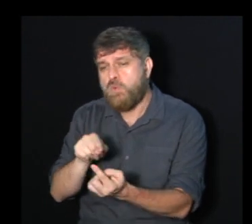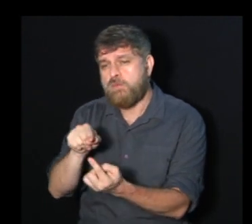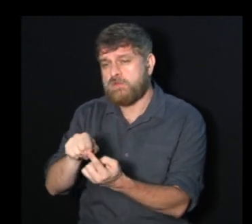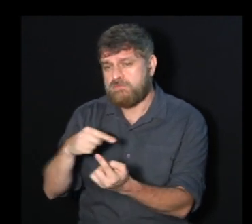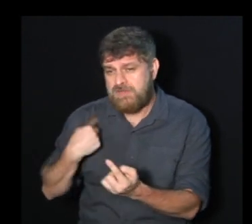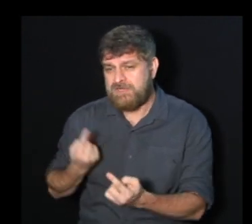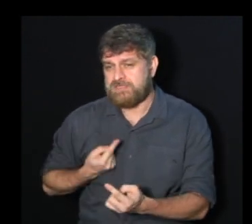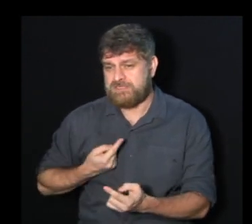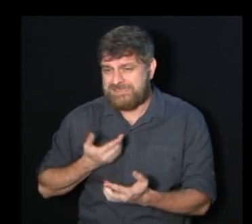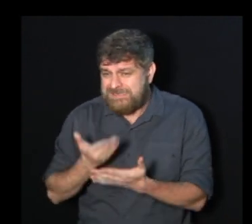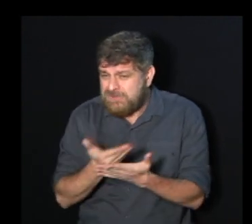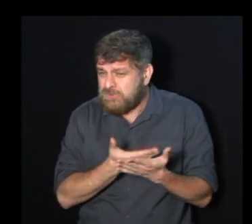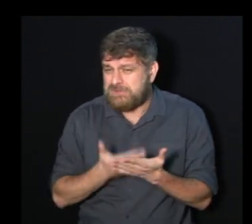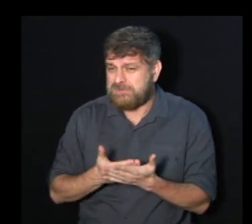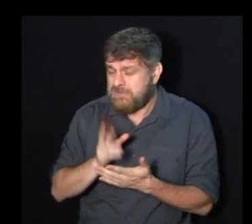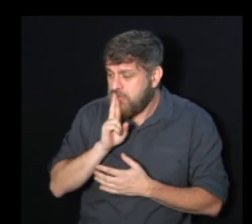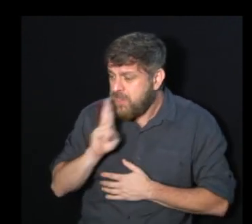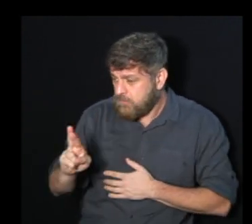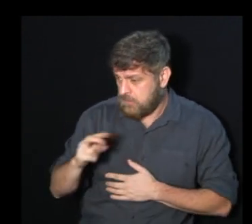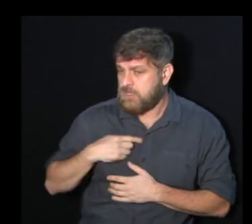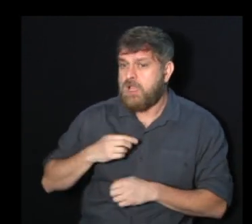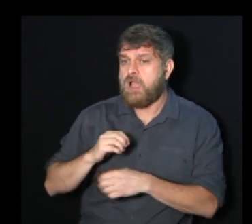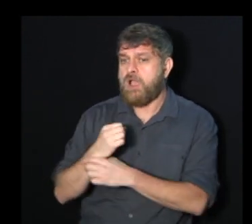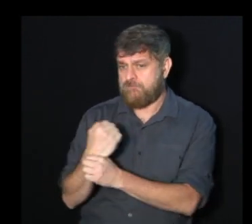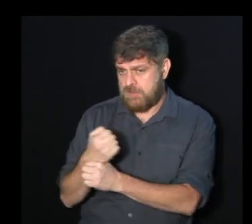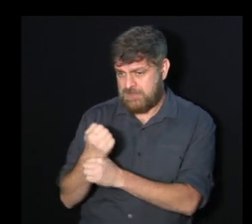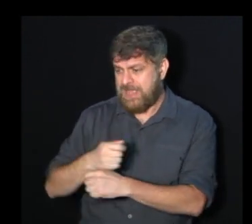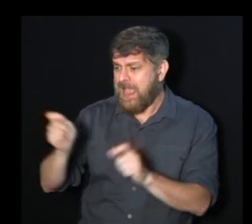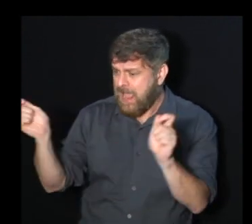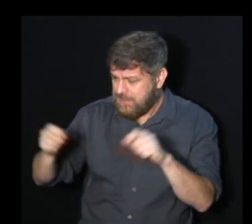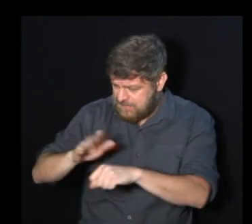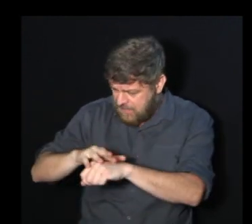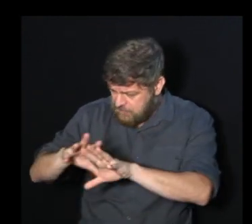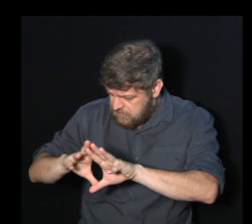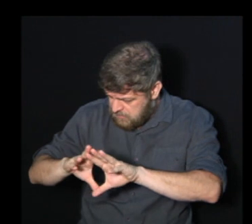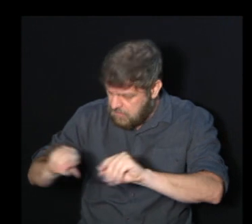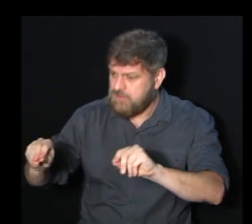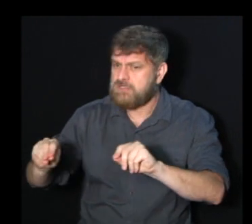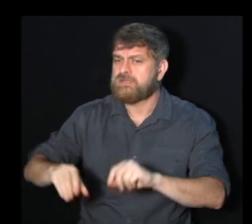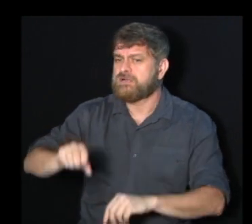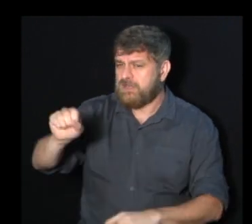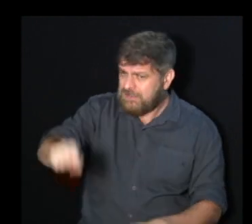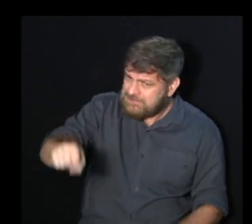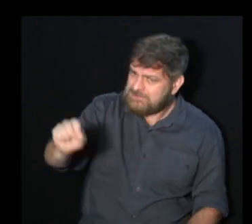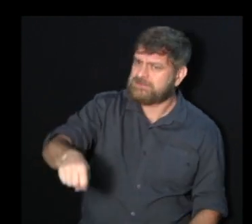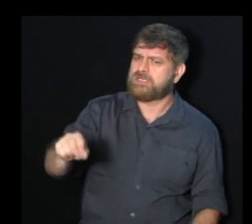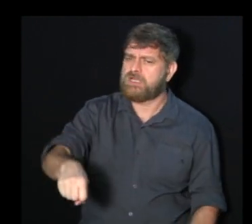está sempre estudando para dizer que a fisioterapia resolve sim, dentro das possibilidades, né?